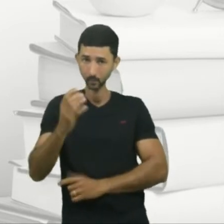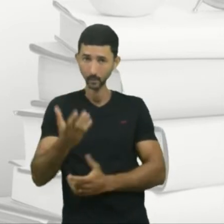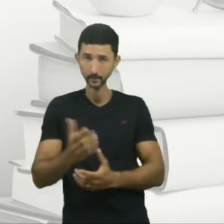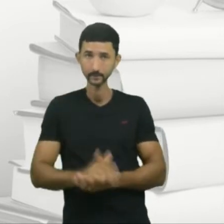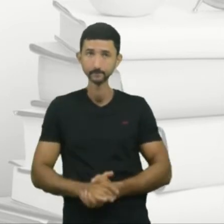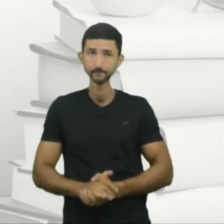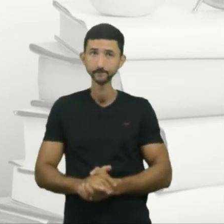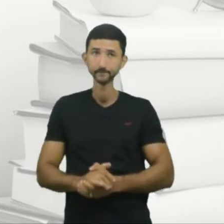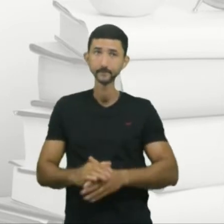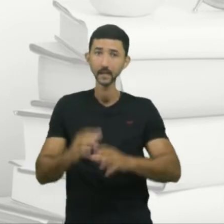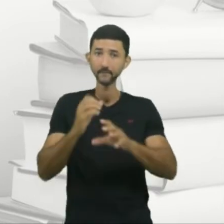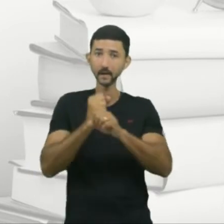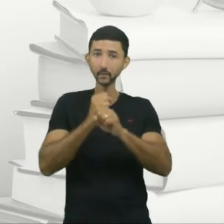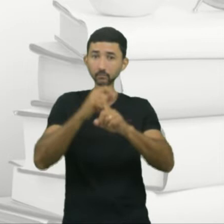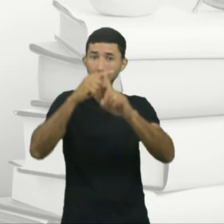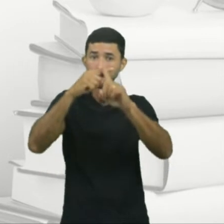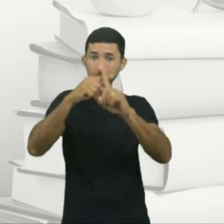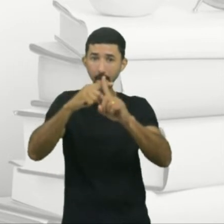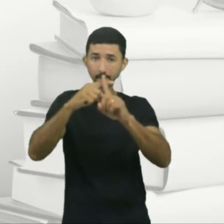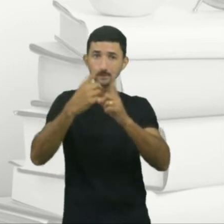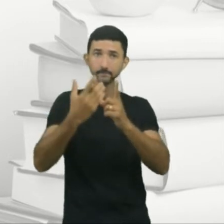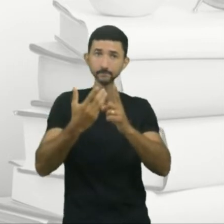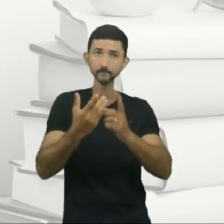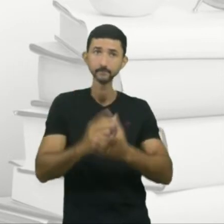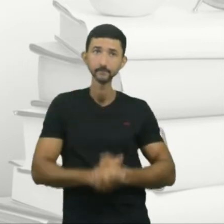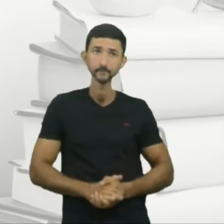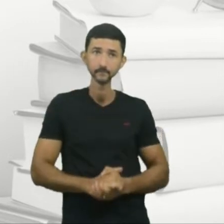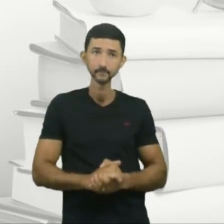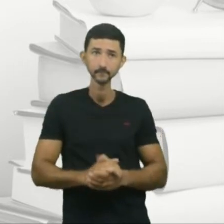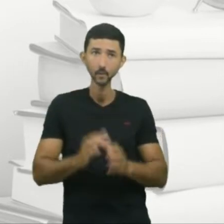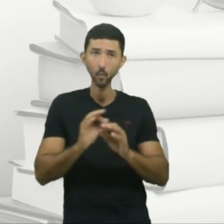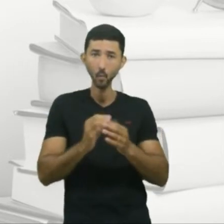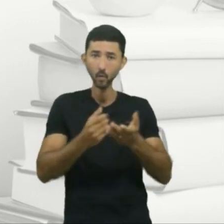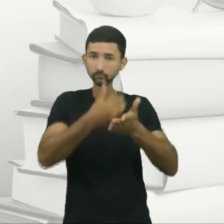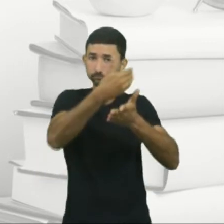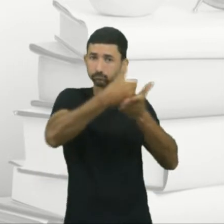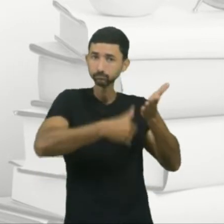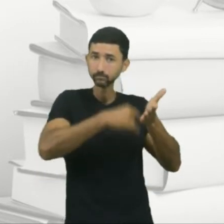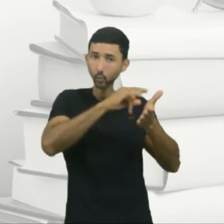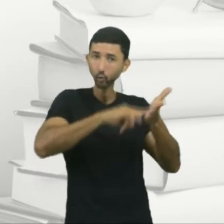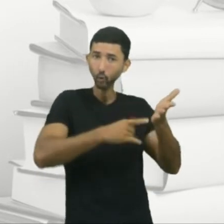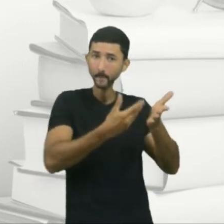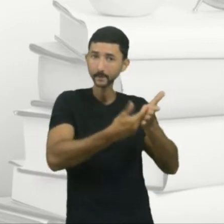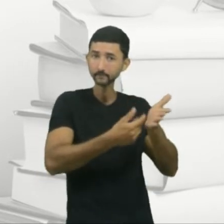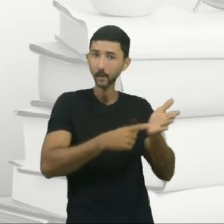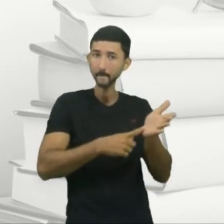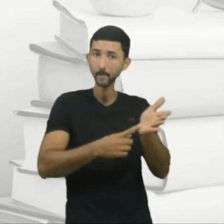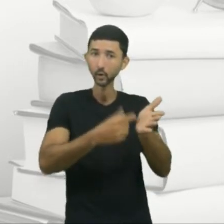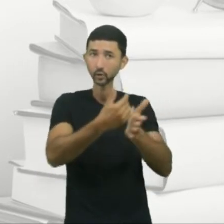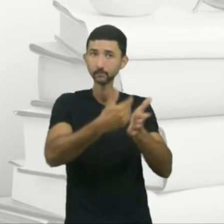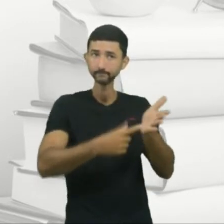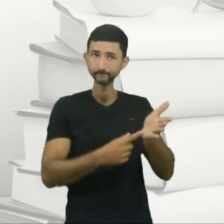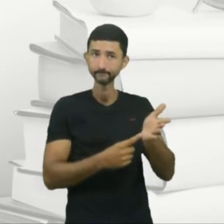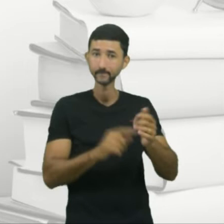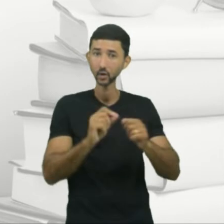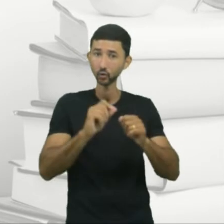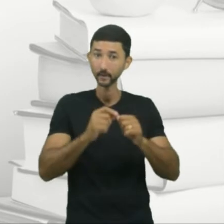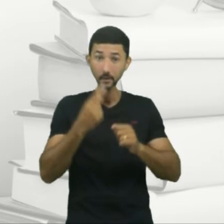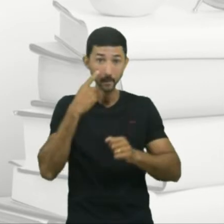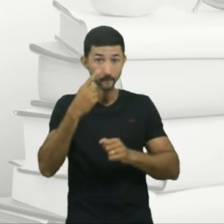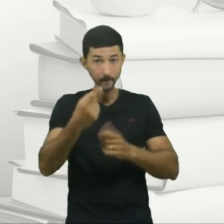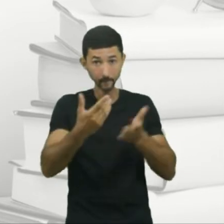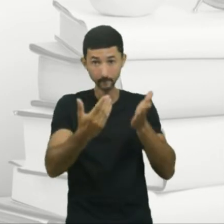R$ 5,50, e você faz uma conta de mais. O próprio extrato bancário, o próprio banco já faz para você. Eu estou fazendo aqui para